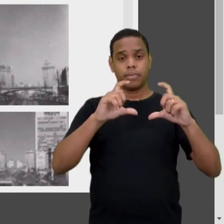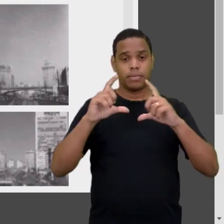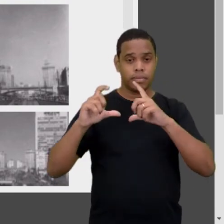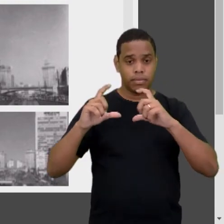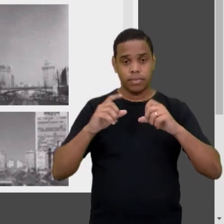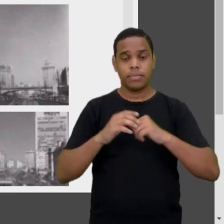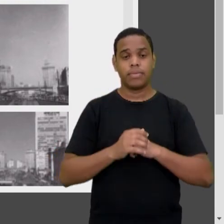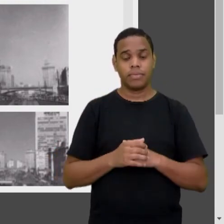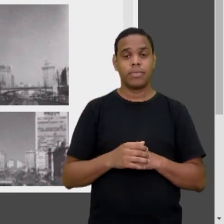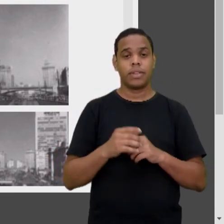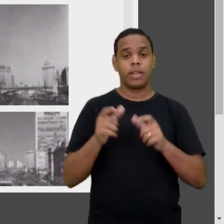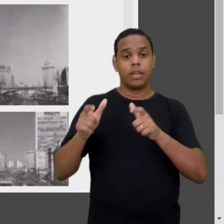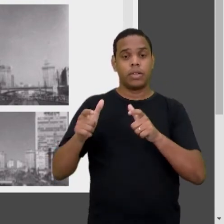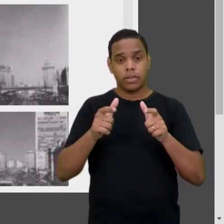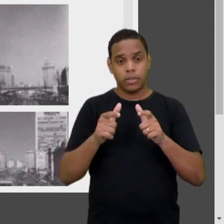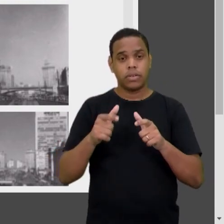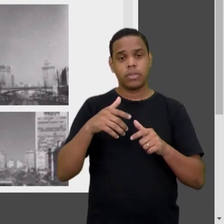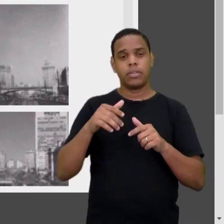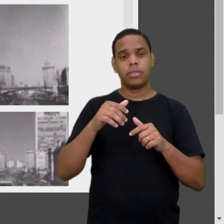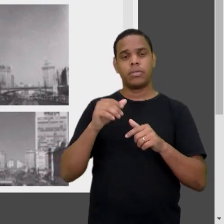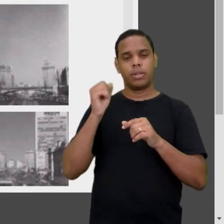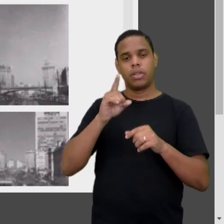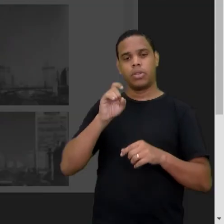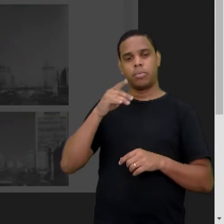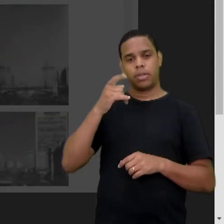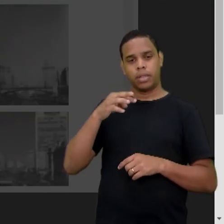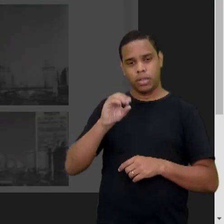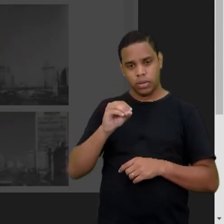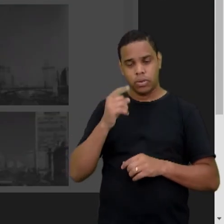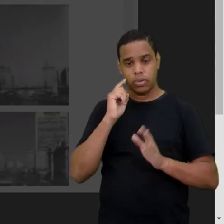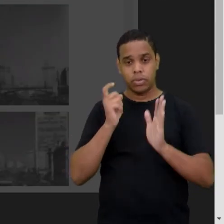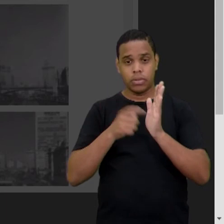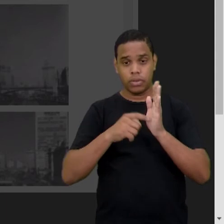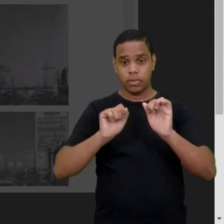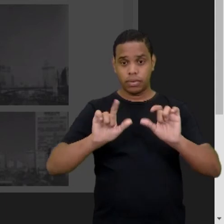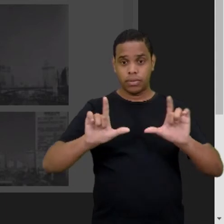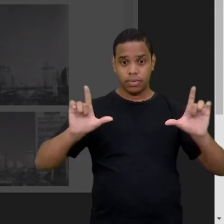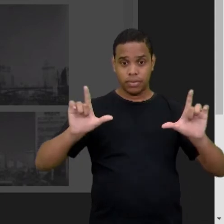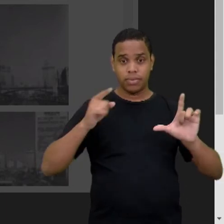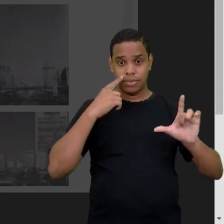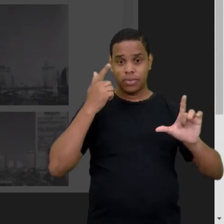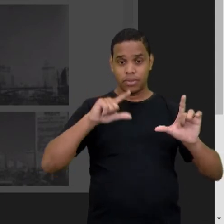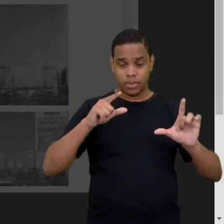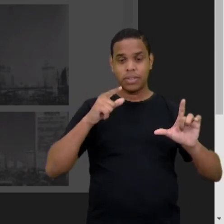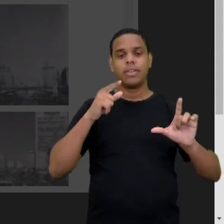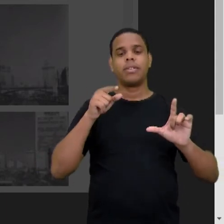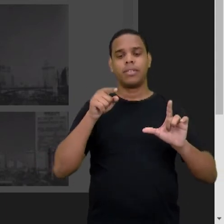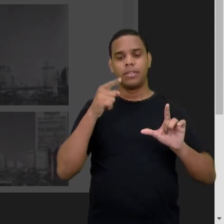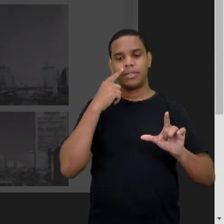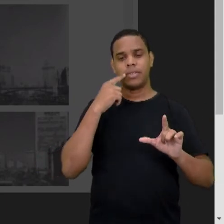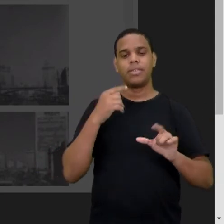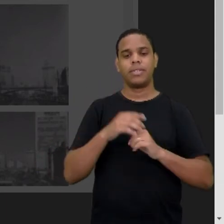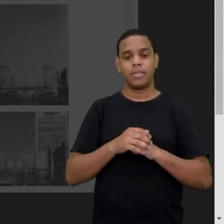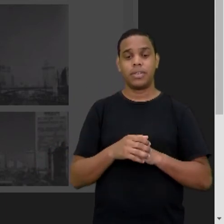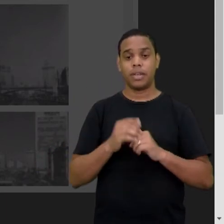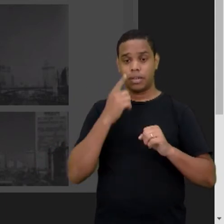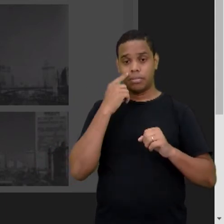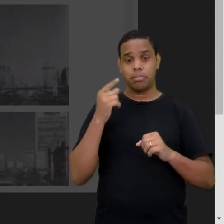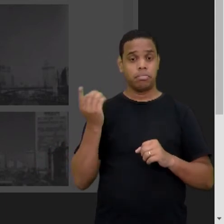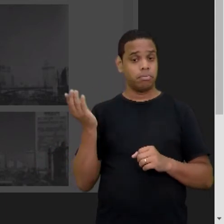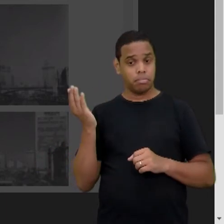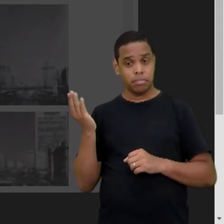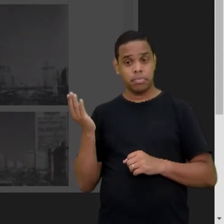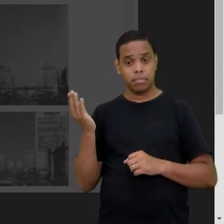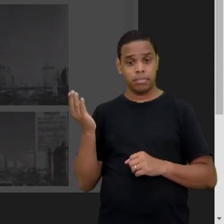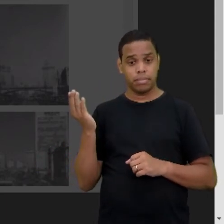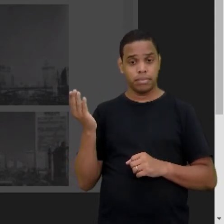aí, né, da onde que é, o Parque Dom Pedro. Aí se eu clicar aqui de novo, né, ó, Parque Dom Pedro II, Palácio das